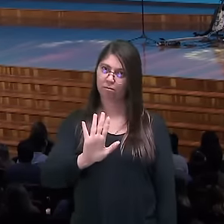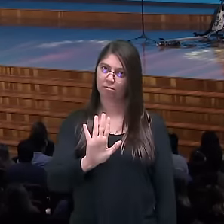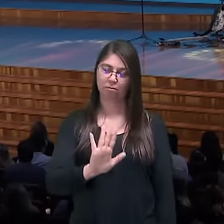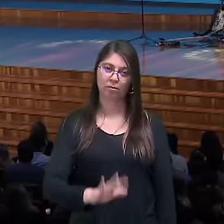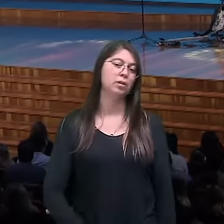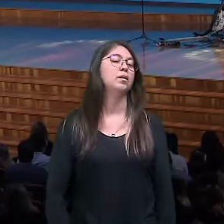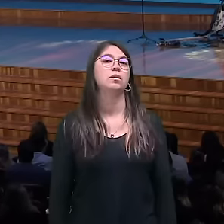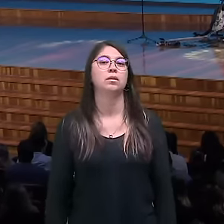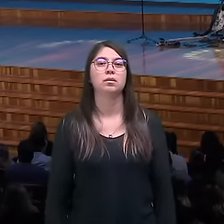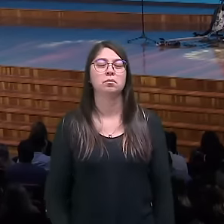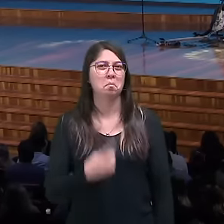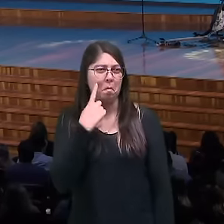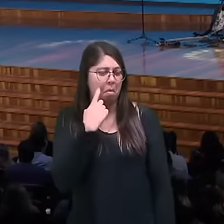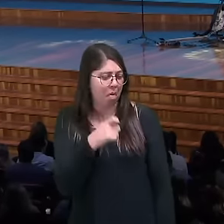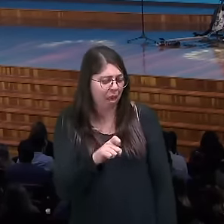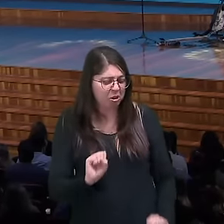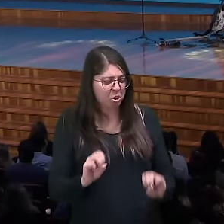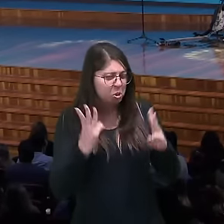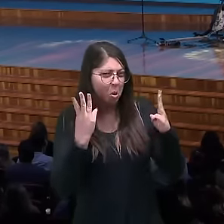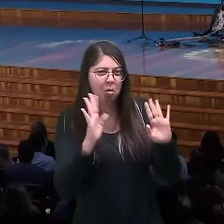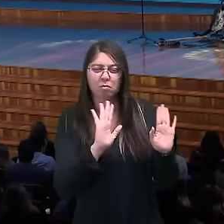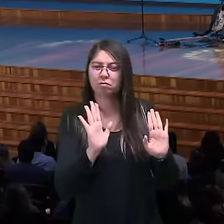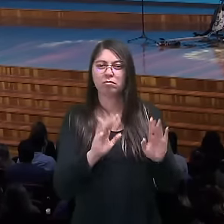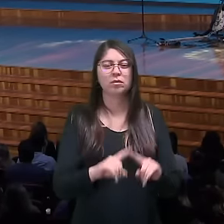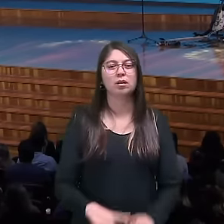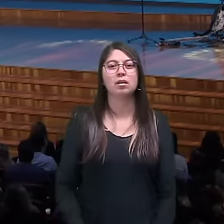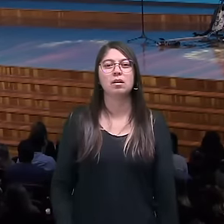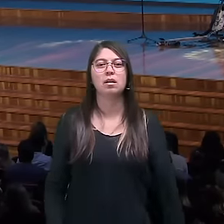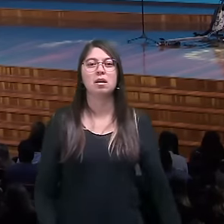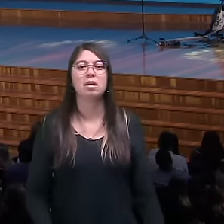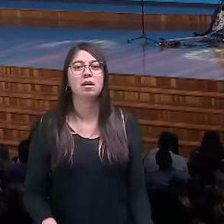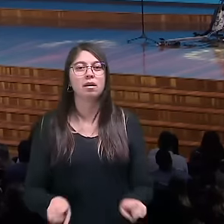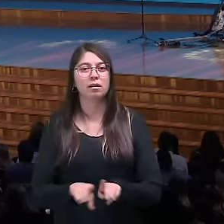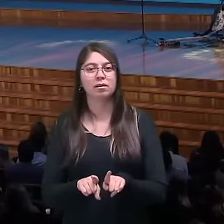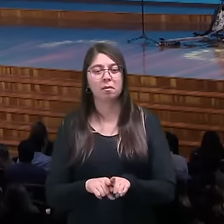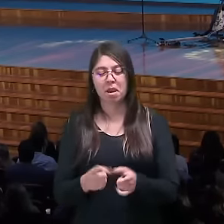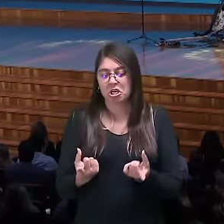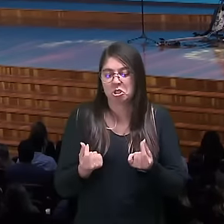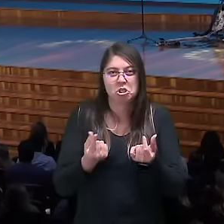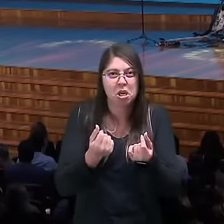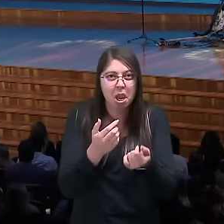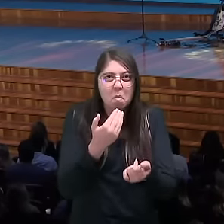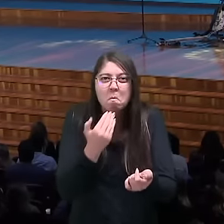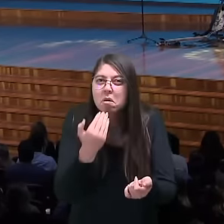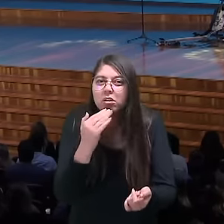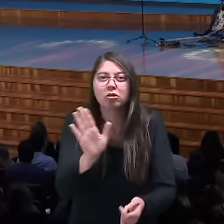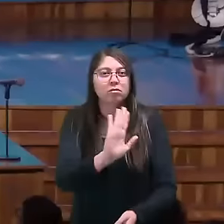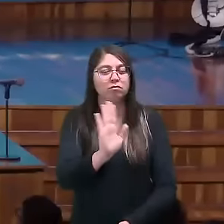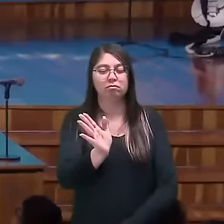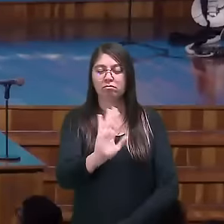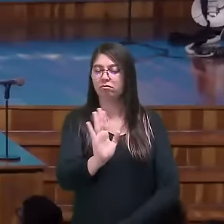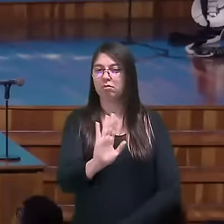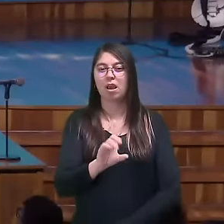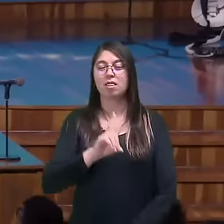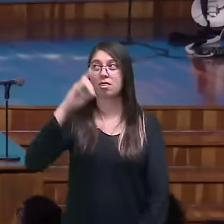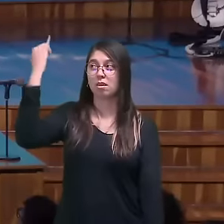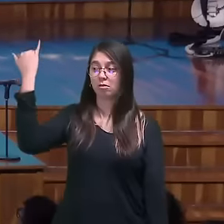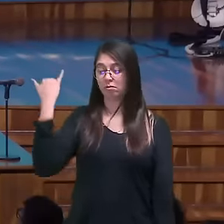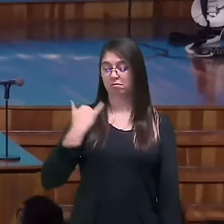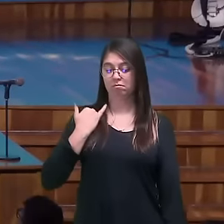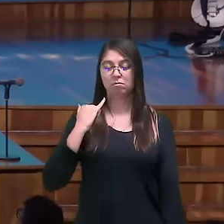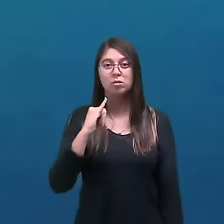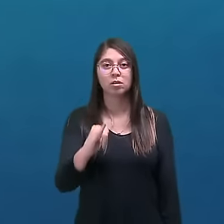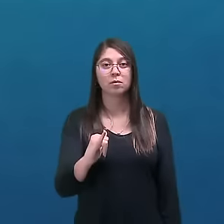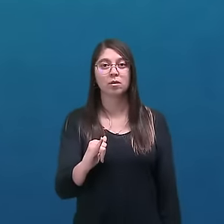No me interesa. También no estoy aquí para pegar tu dinero. Dios me envió solo